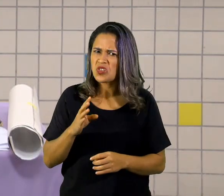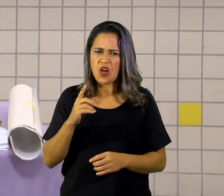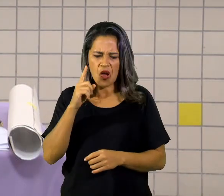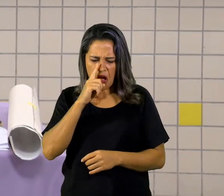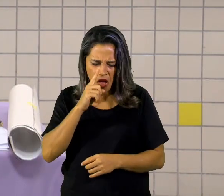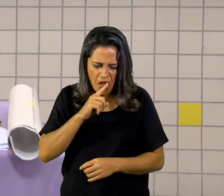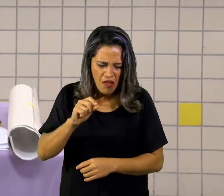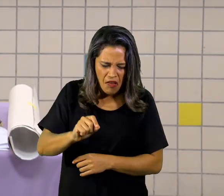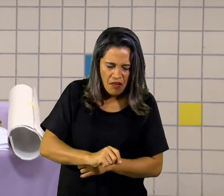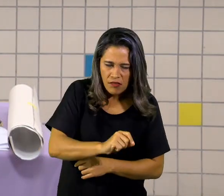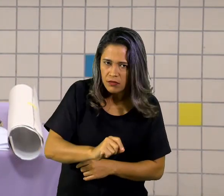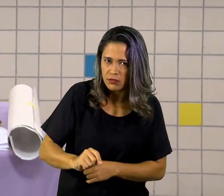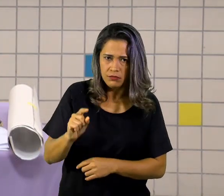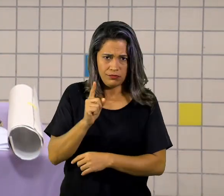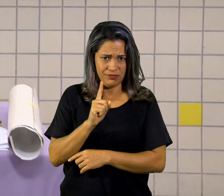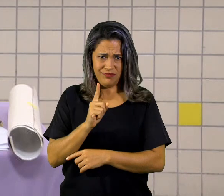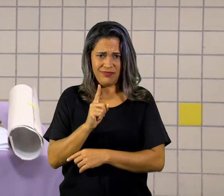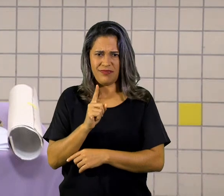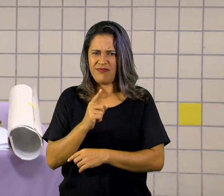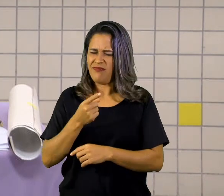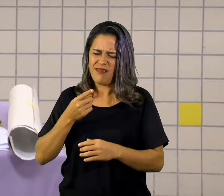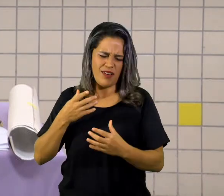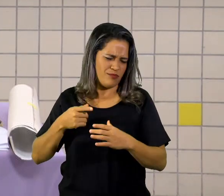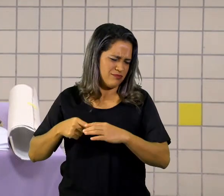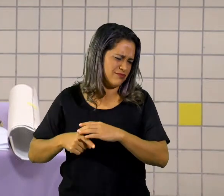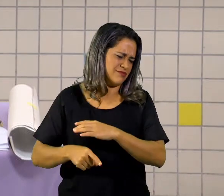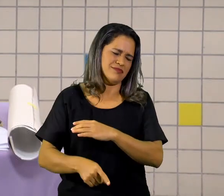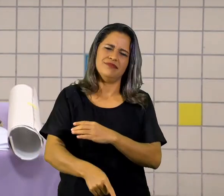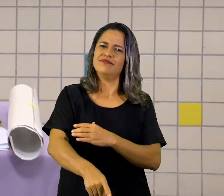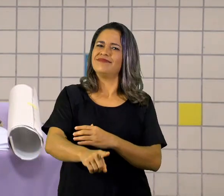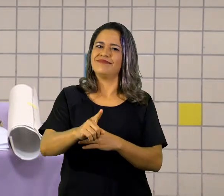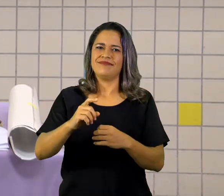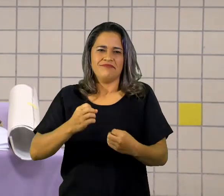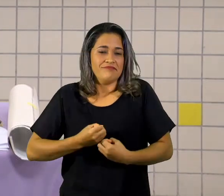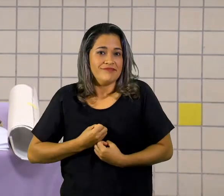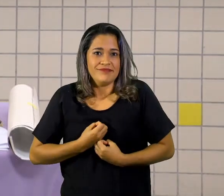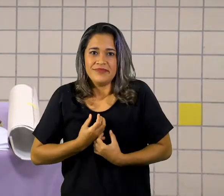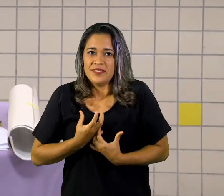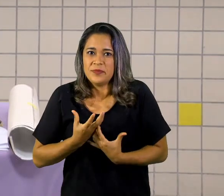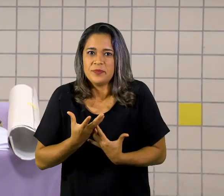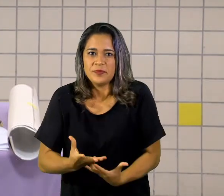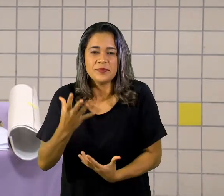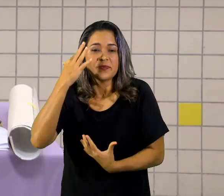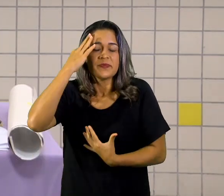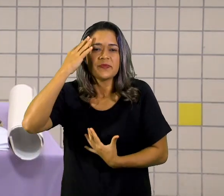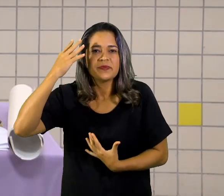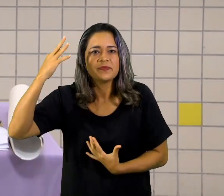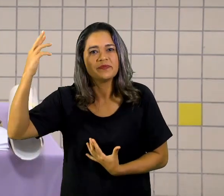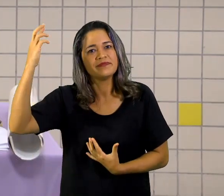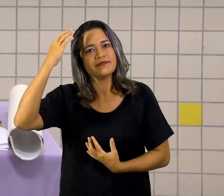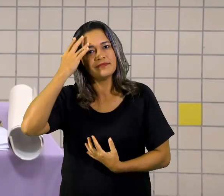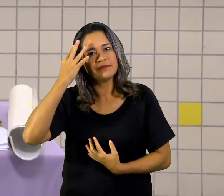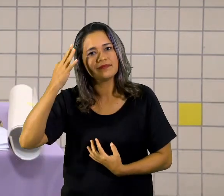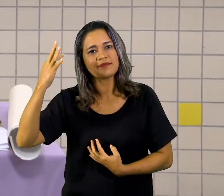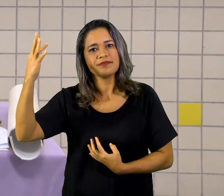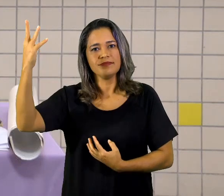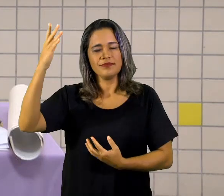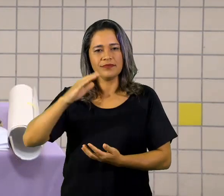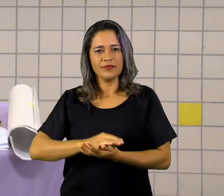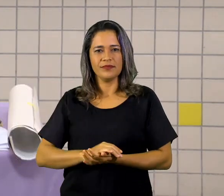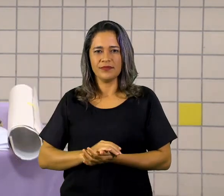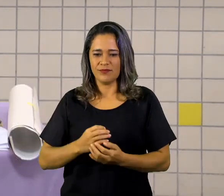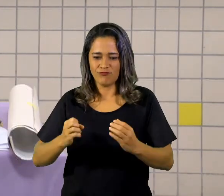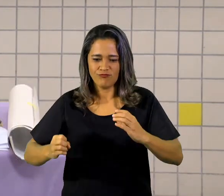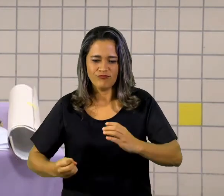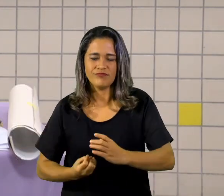rabiscos. É muito além disso. É uma expressão do que ela imaginou, é uma